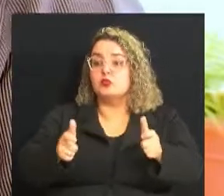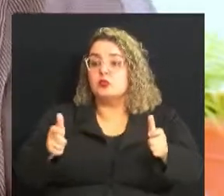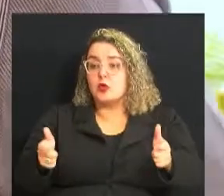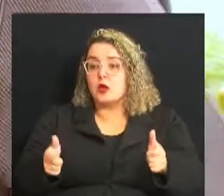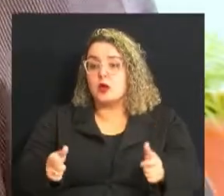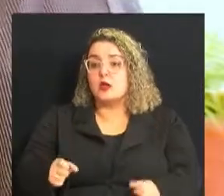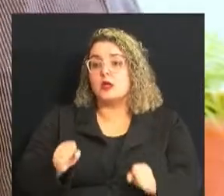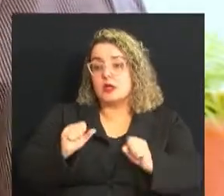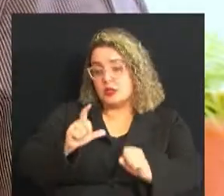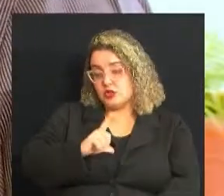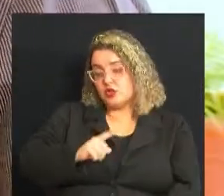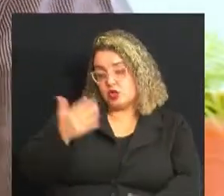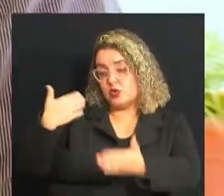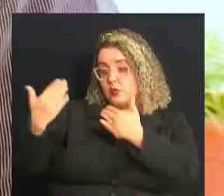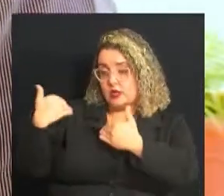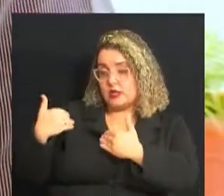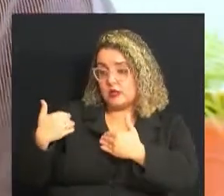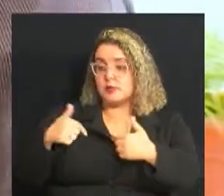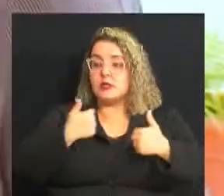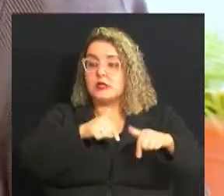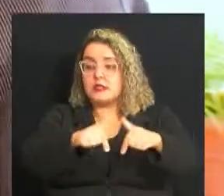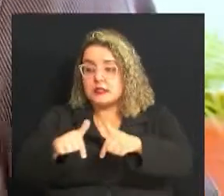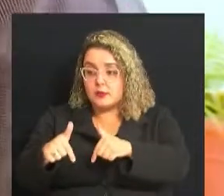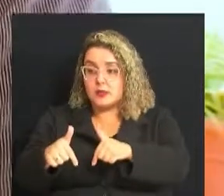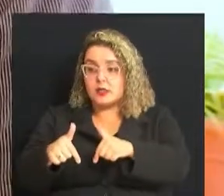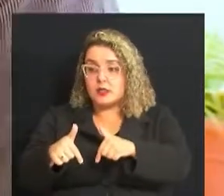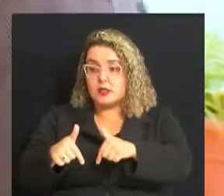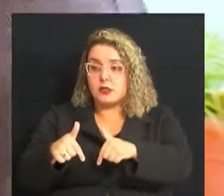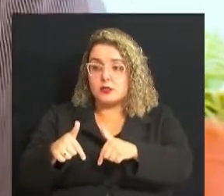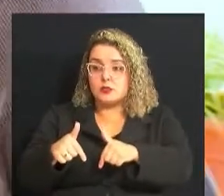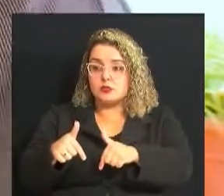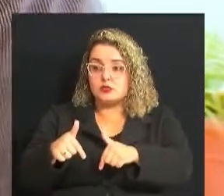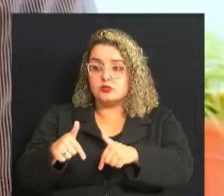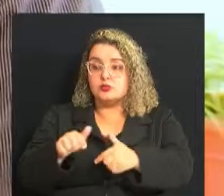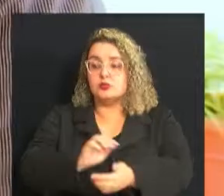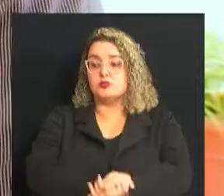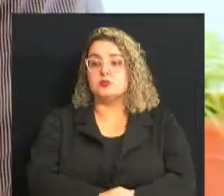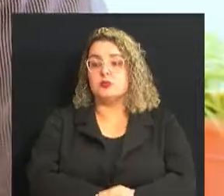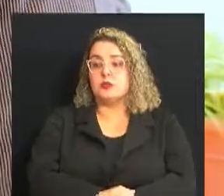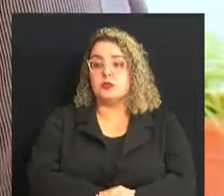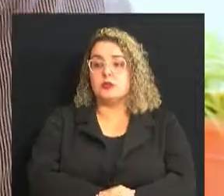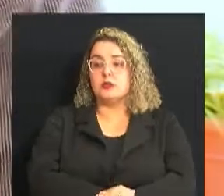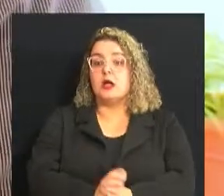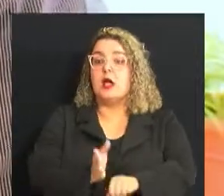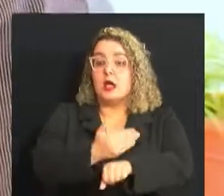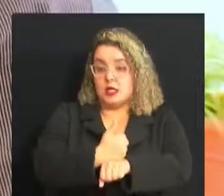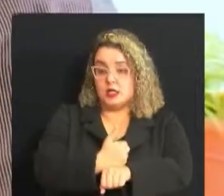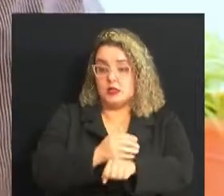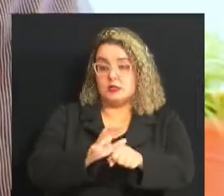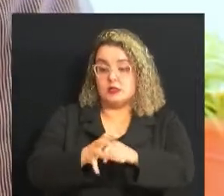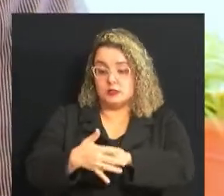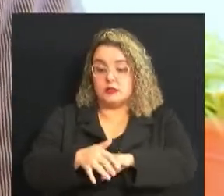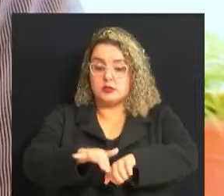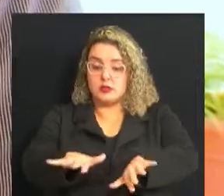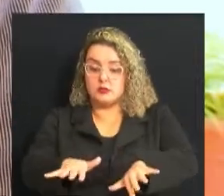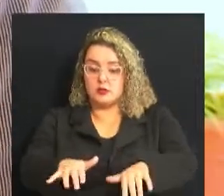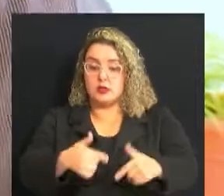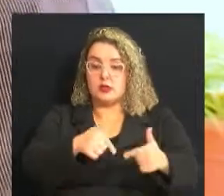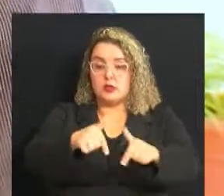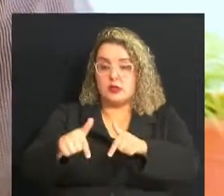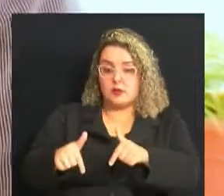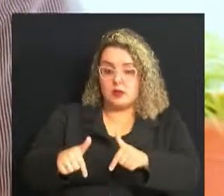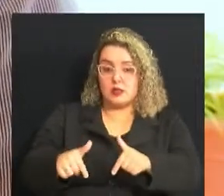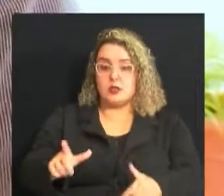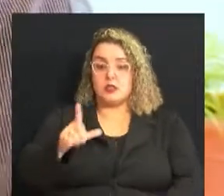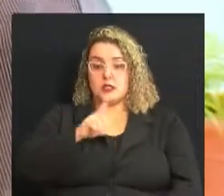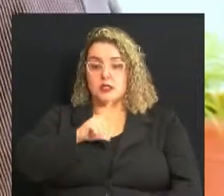possuía lá. Porque trabalhamos lá nos tempos antes da pandemia. Trabalhamos para que a gente tenha cada